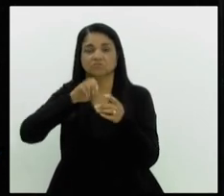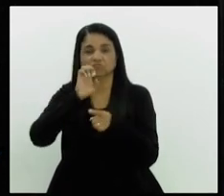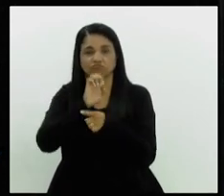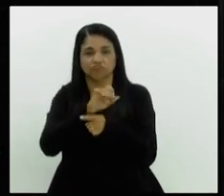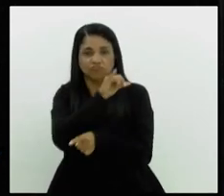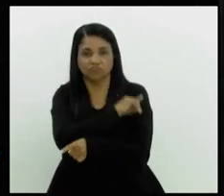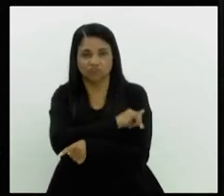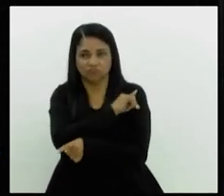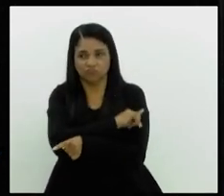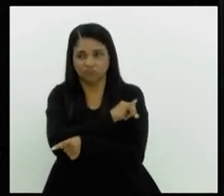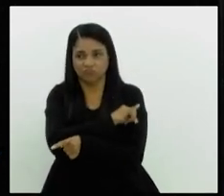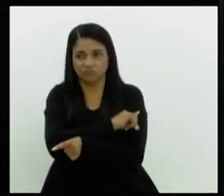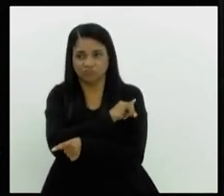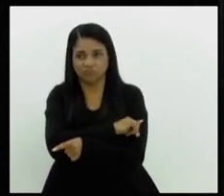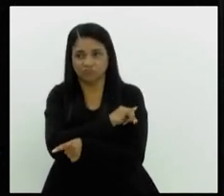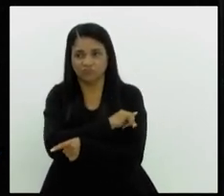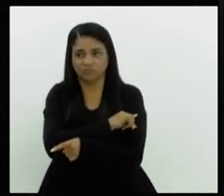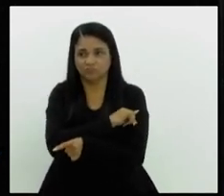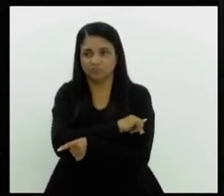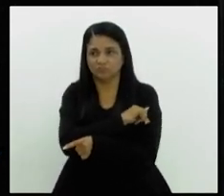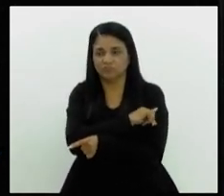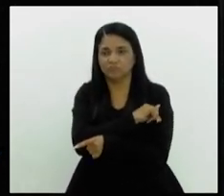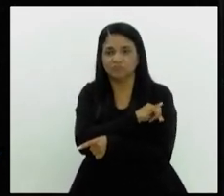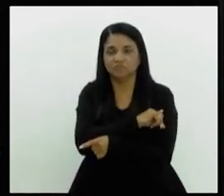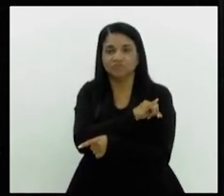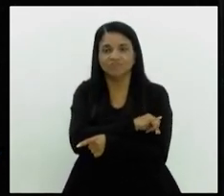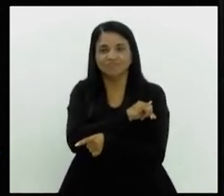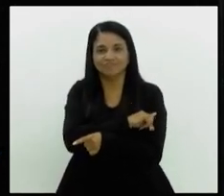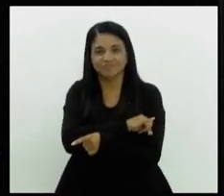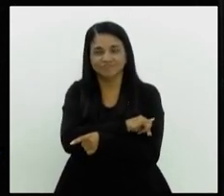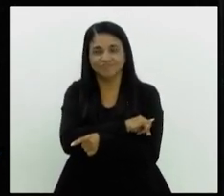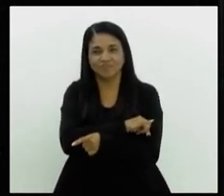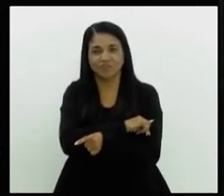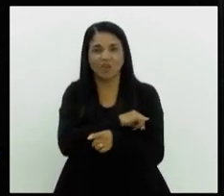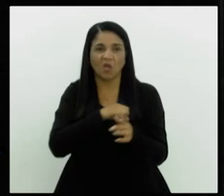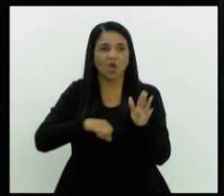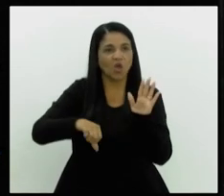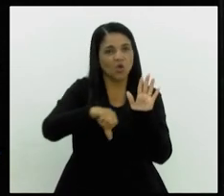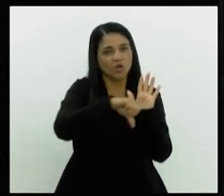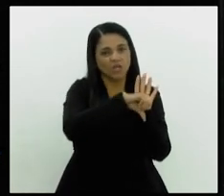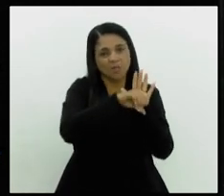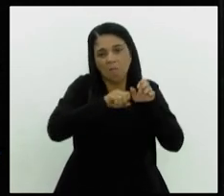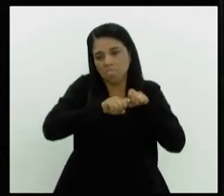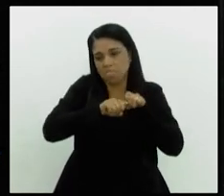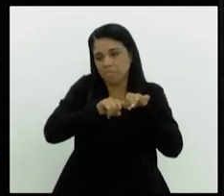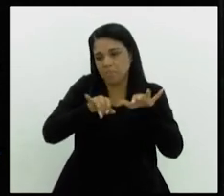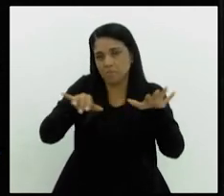Janeiro se tornou o paraíso dos criminosos no Brasil.